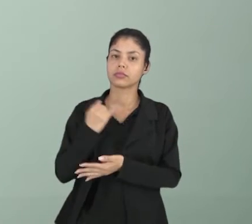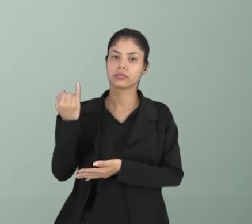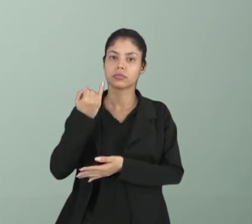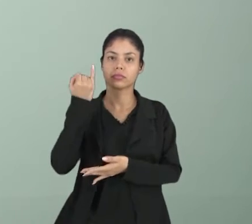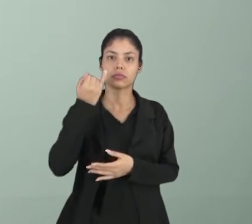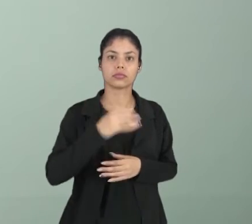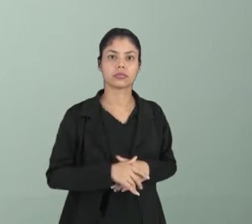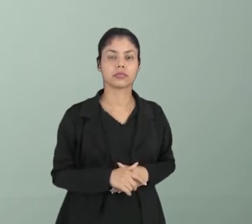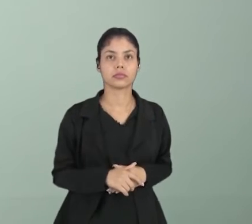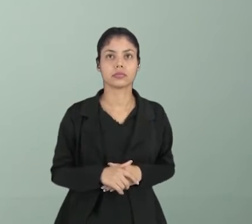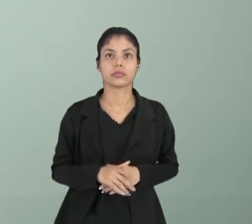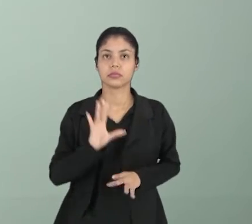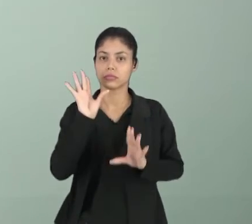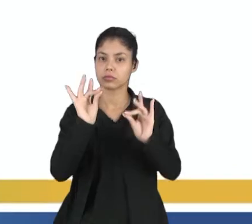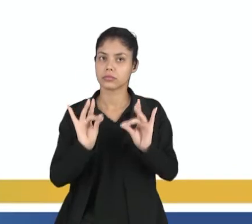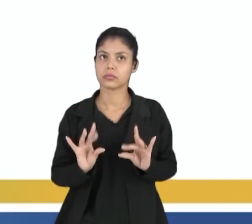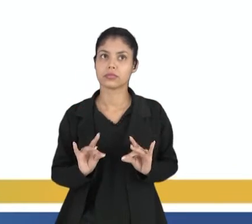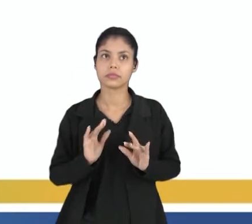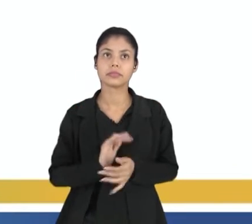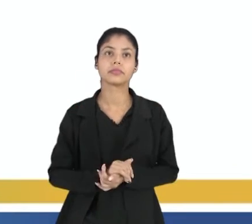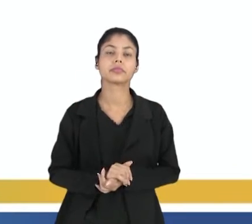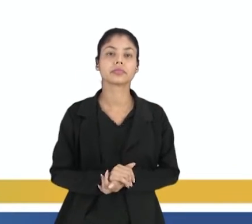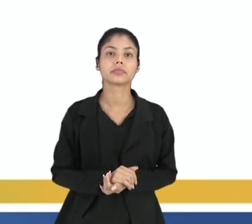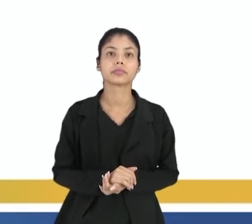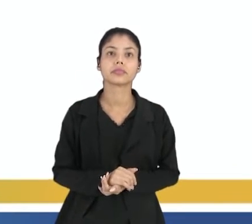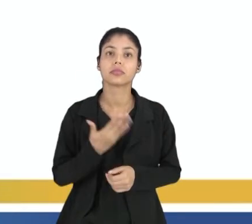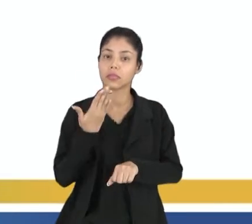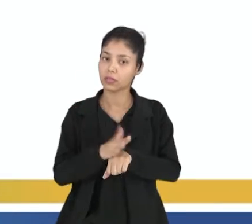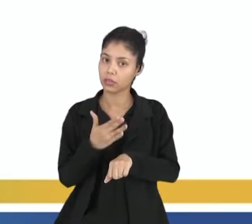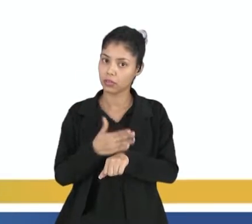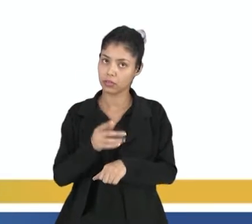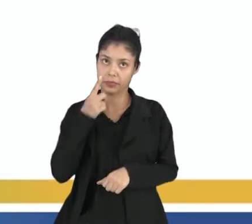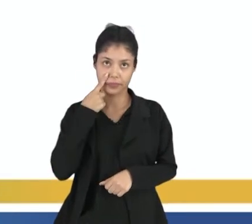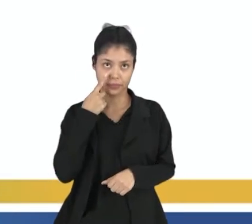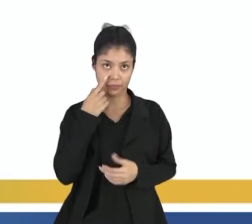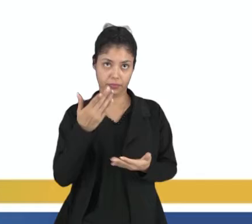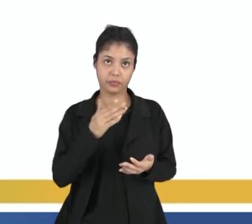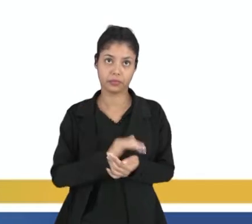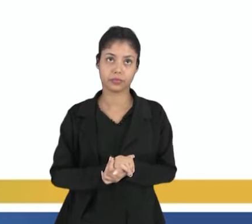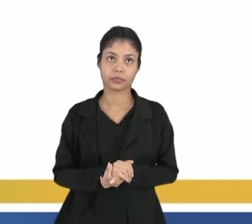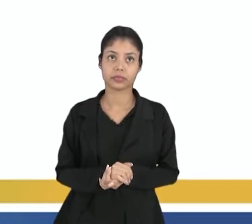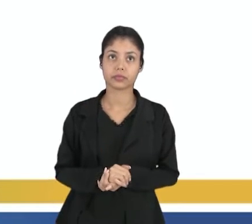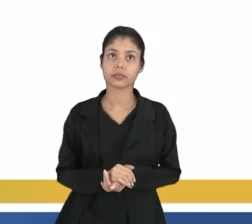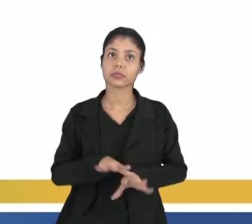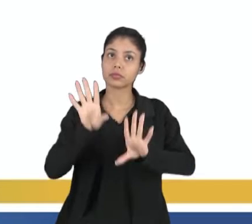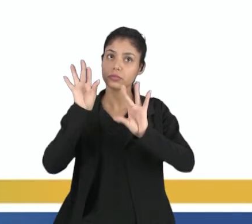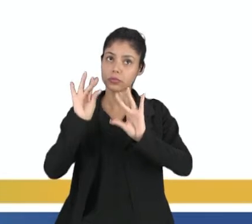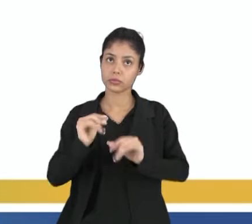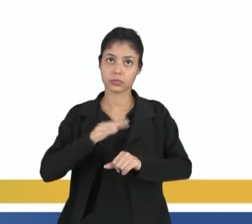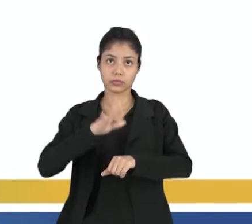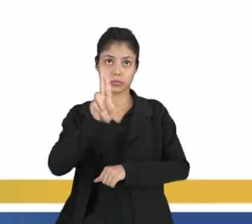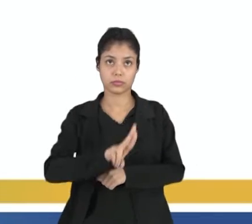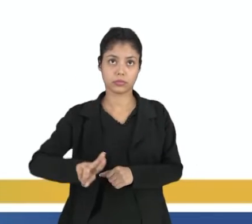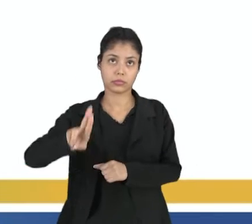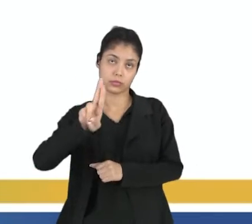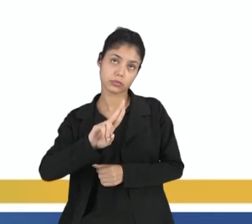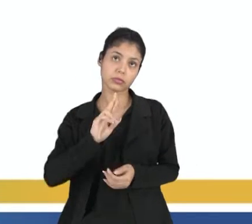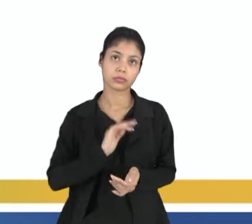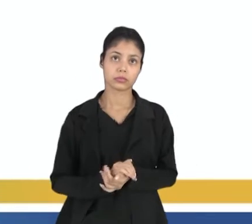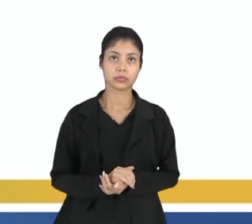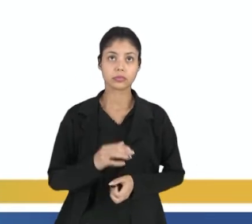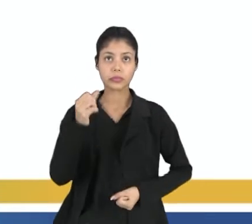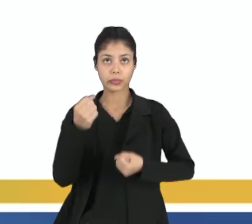bem detalhados. E aí, vamos observar essa atividade. Cada vez